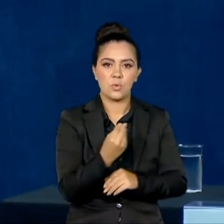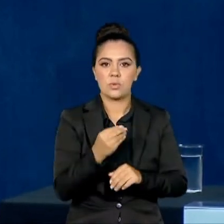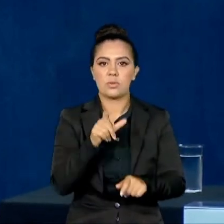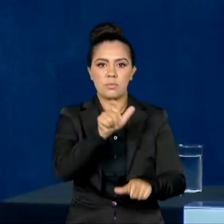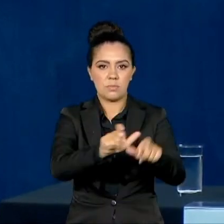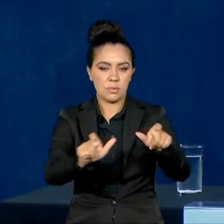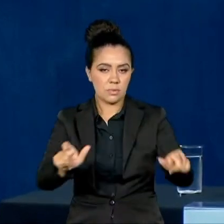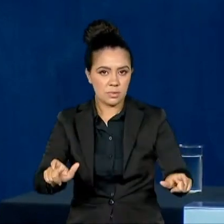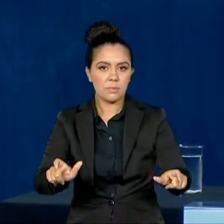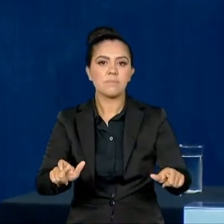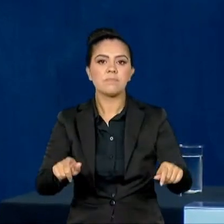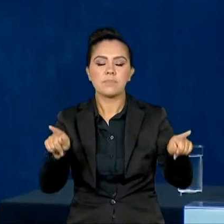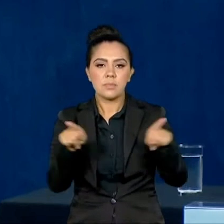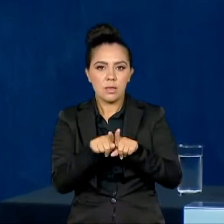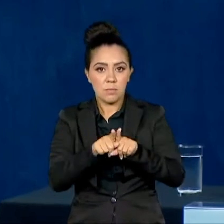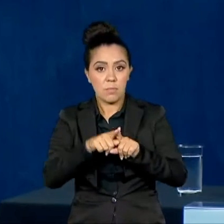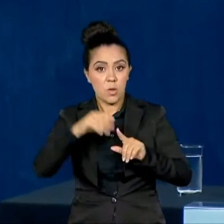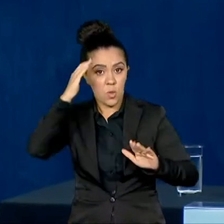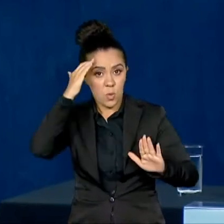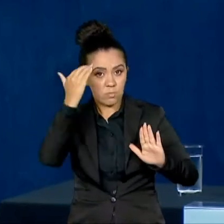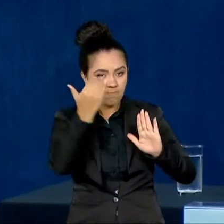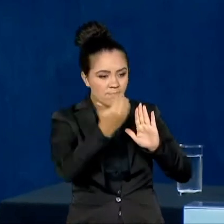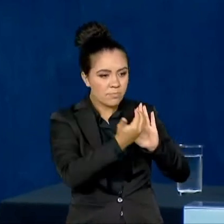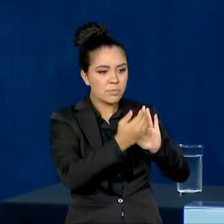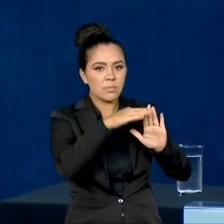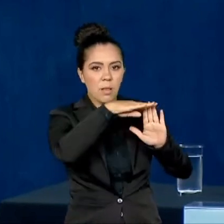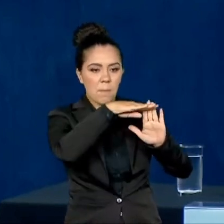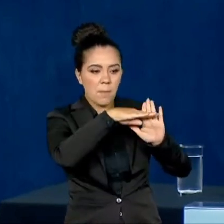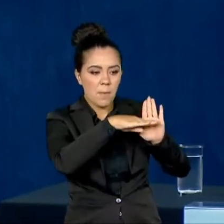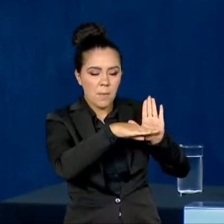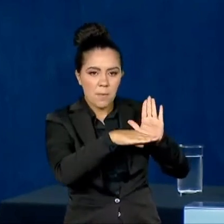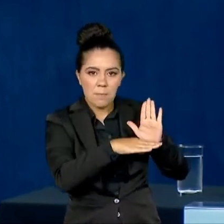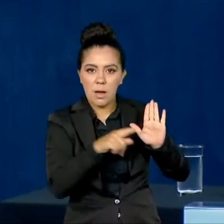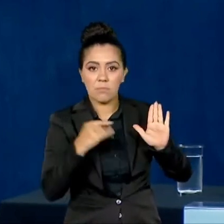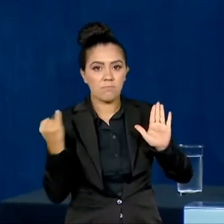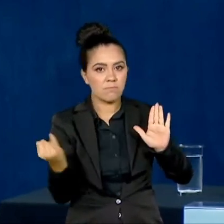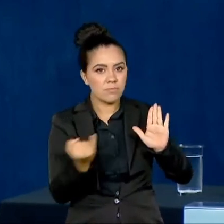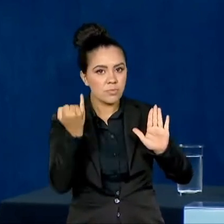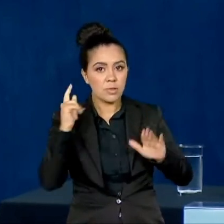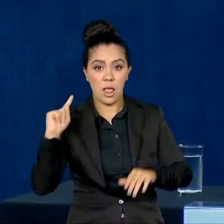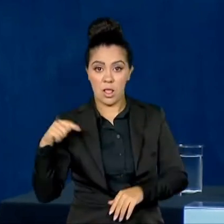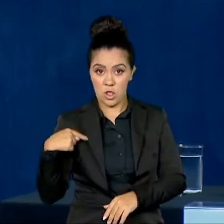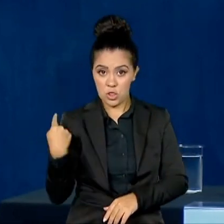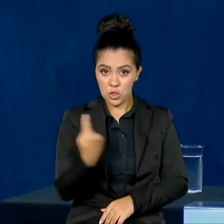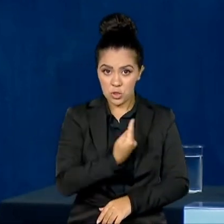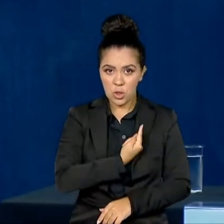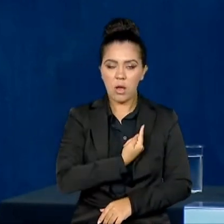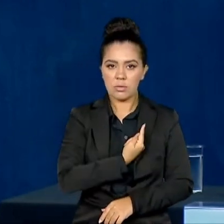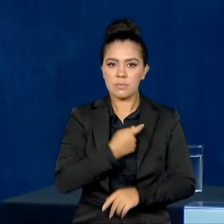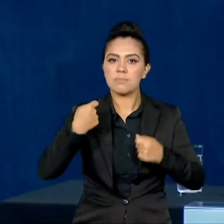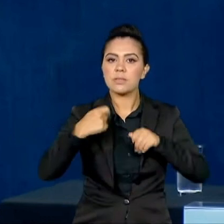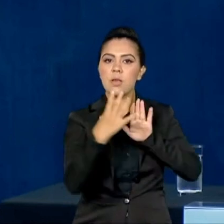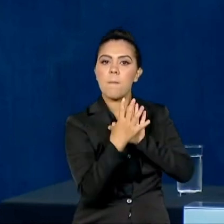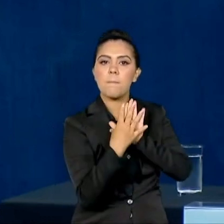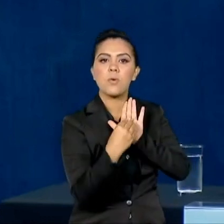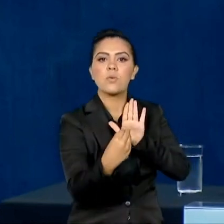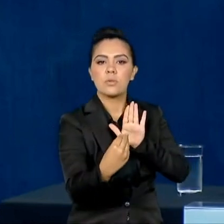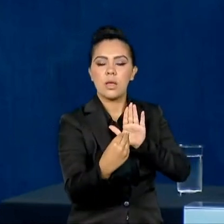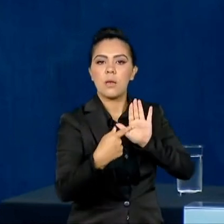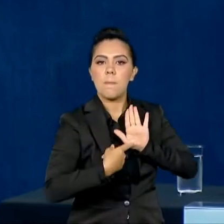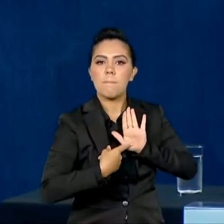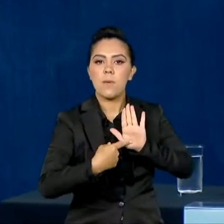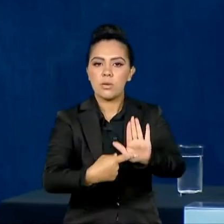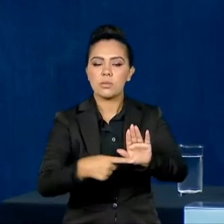No zelo pelo cumprimento dessa tarefa primordial, haveremos de ser os primeiros a mostrar o nosso compromisso com